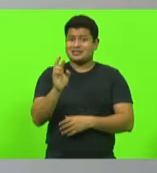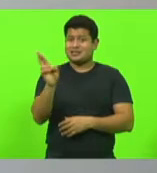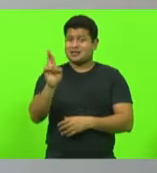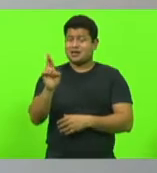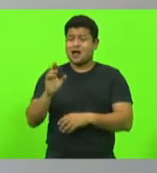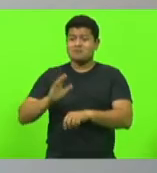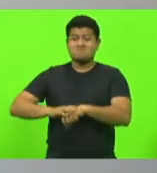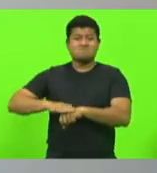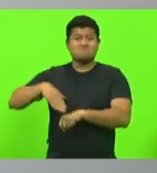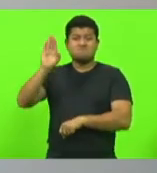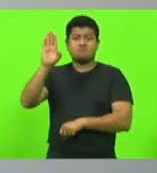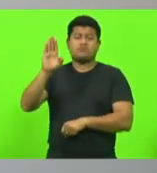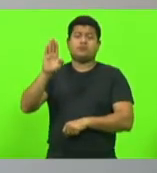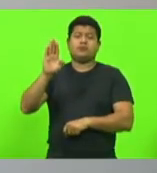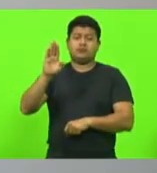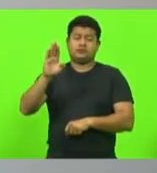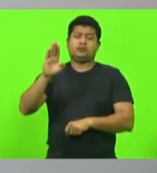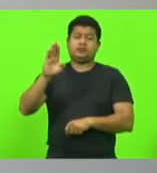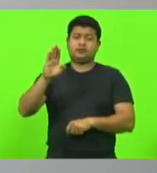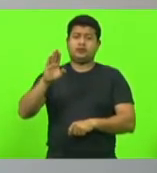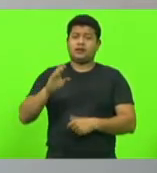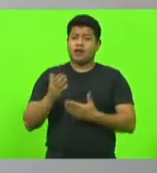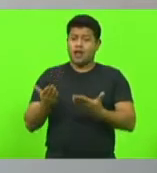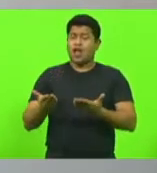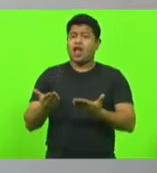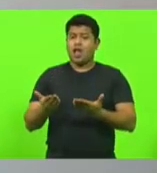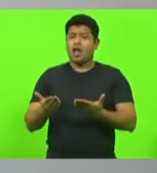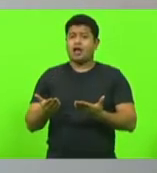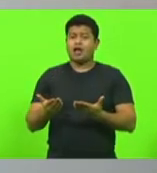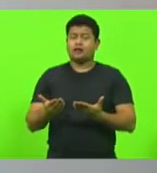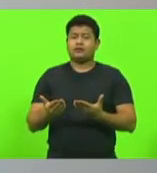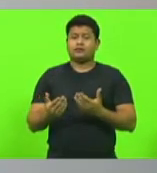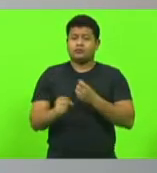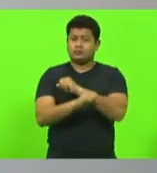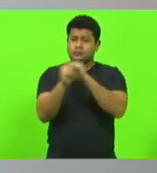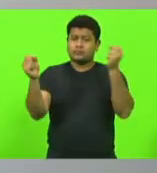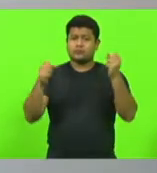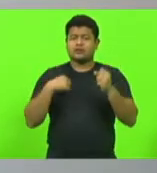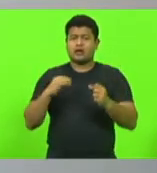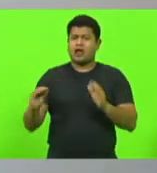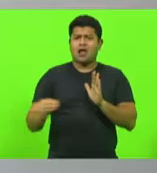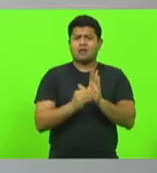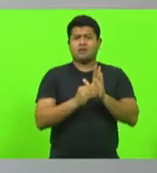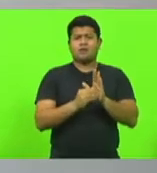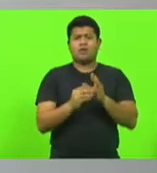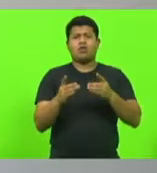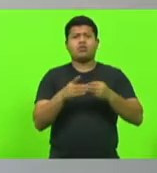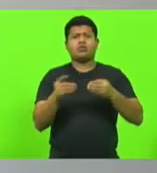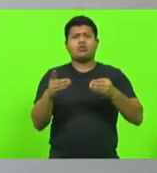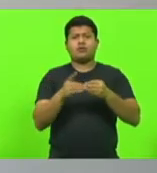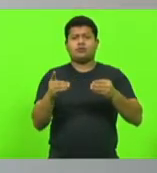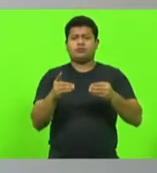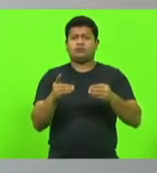lugares é um valor altamente abusivo. Ah, está indexado ao dólar. Poxa vida, então